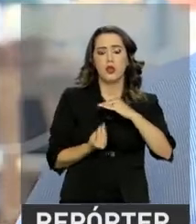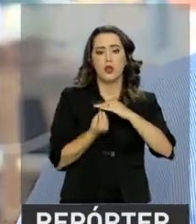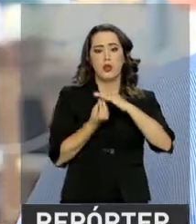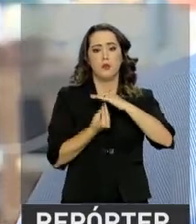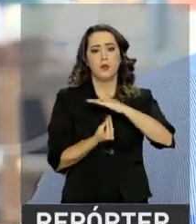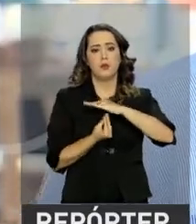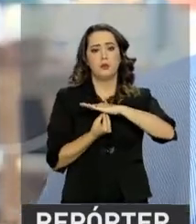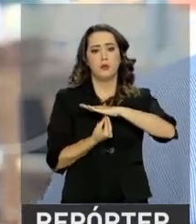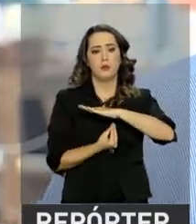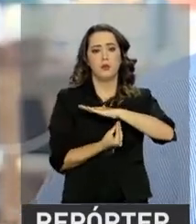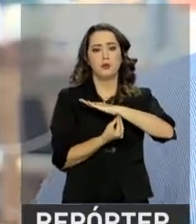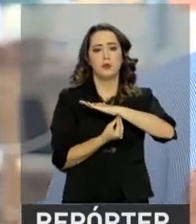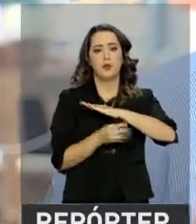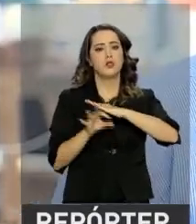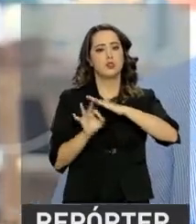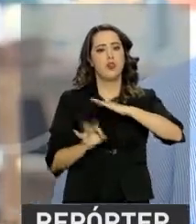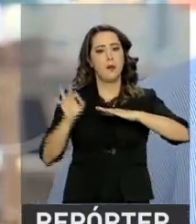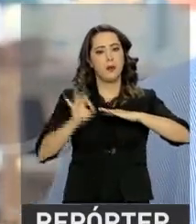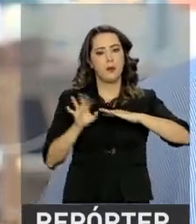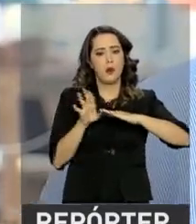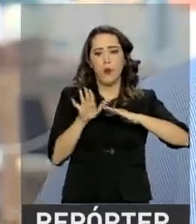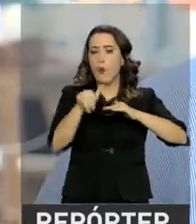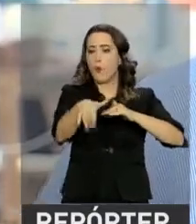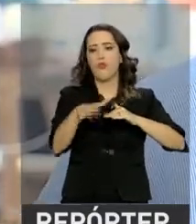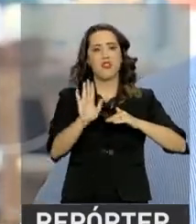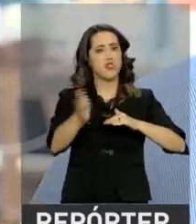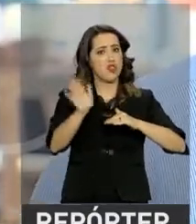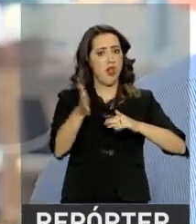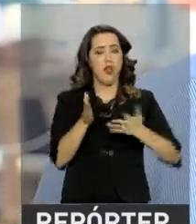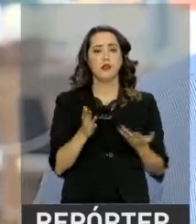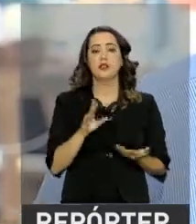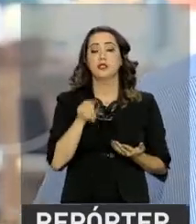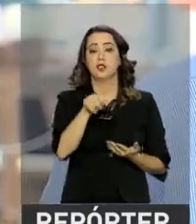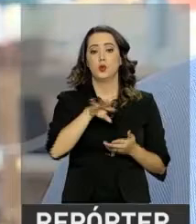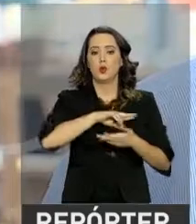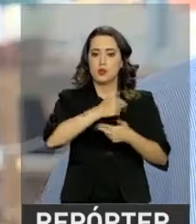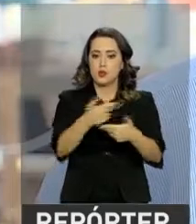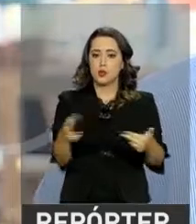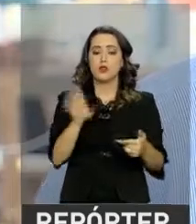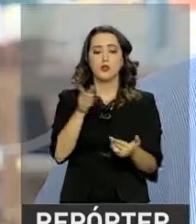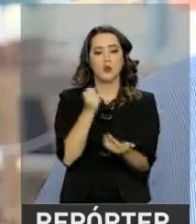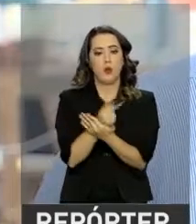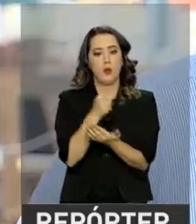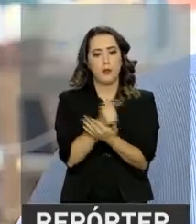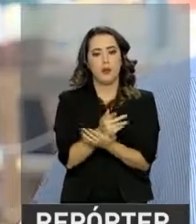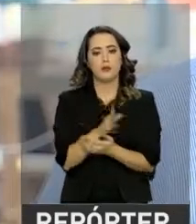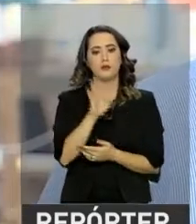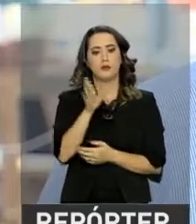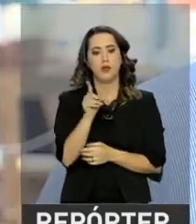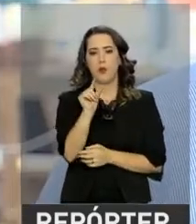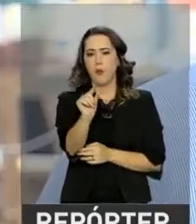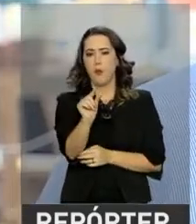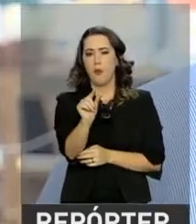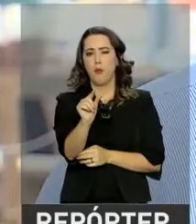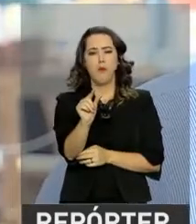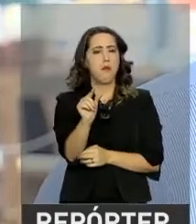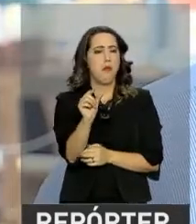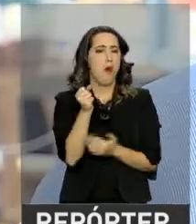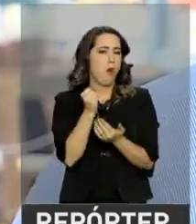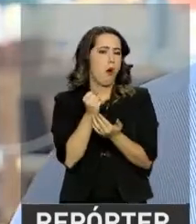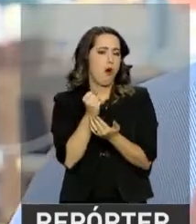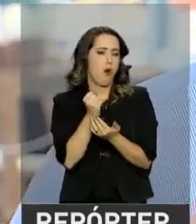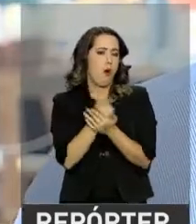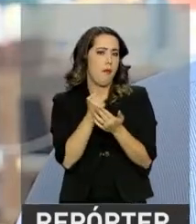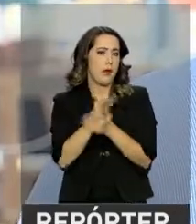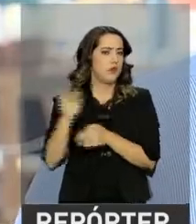então não estou agora já montando a ponte na reta final da exibição não todos esses materiais foram comprados pouca coisa foi importado poucas